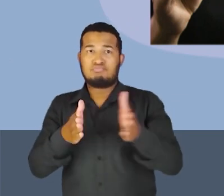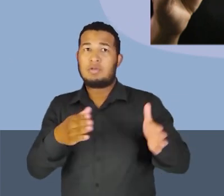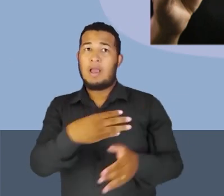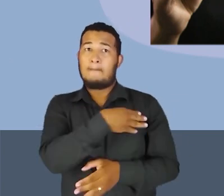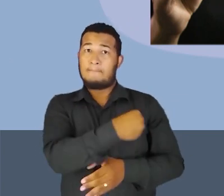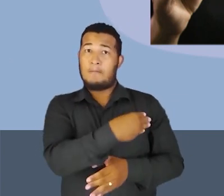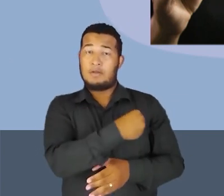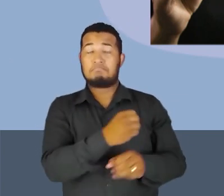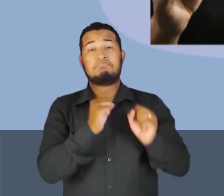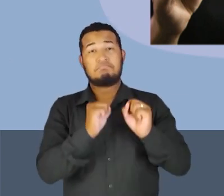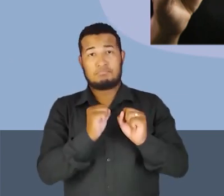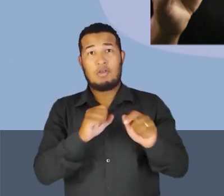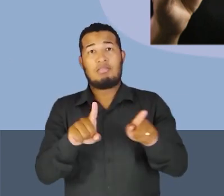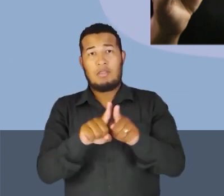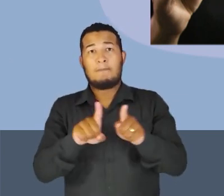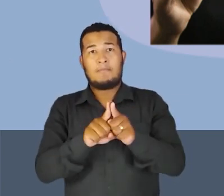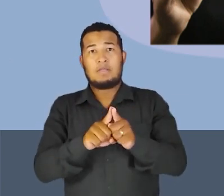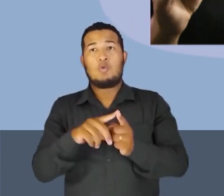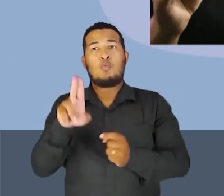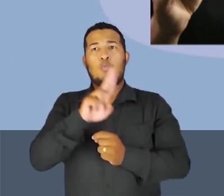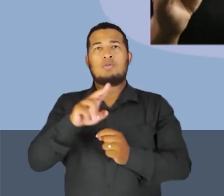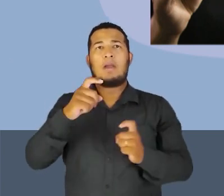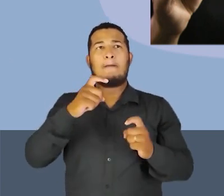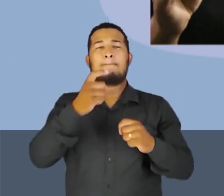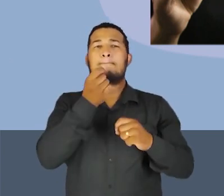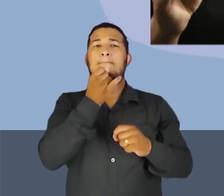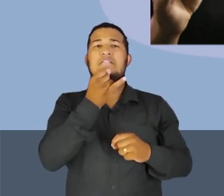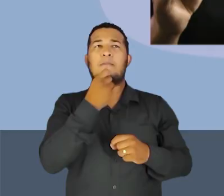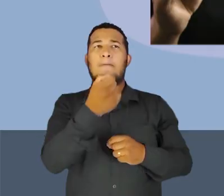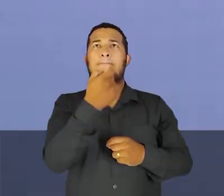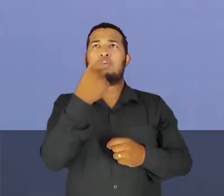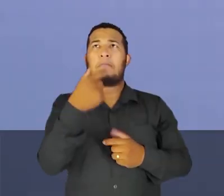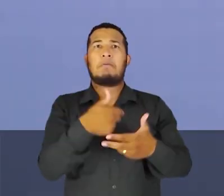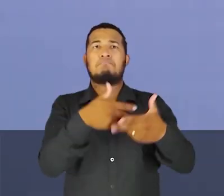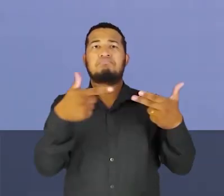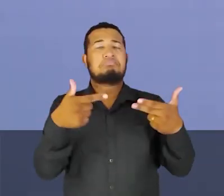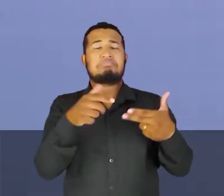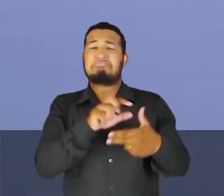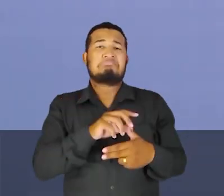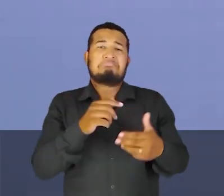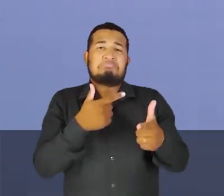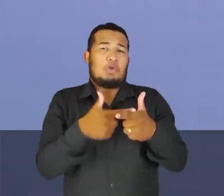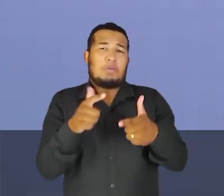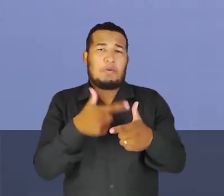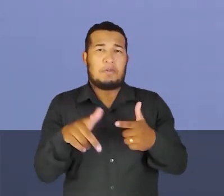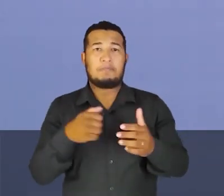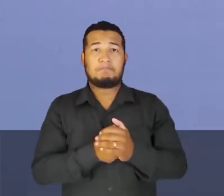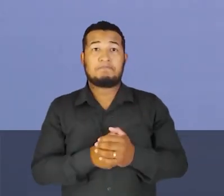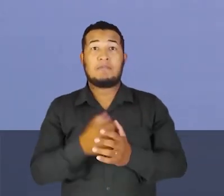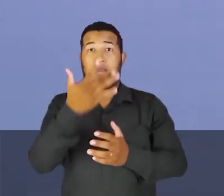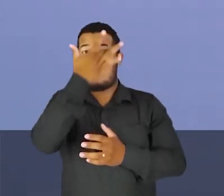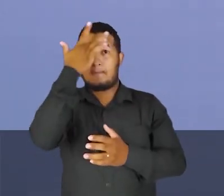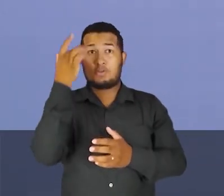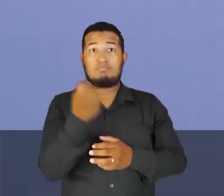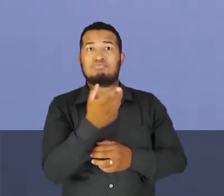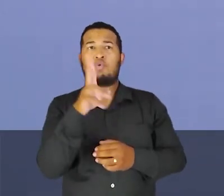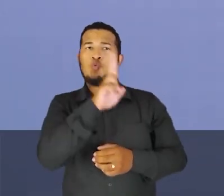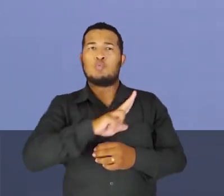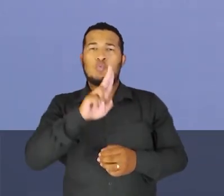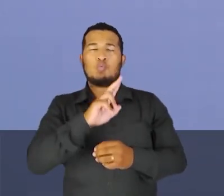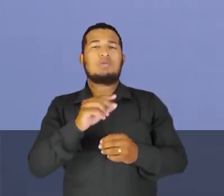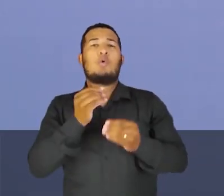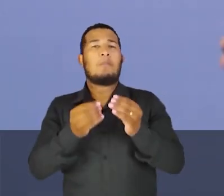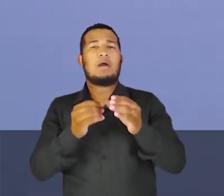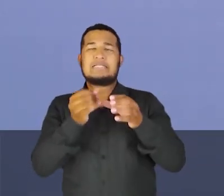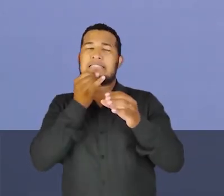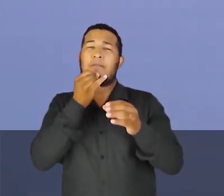amamentação. Não afeta o uso de outros medicamentos. Então, olha para cá. Muitas pessoas utilizam os métodos de barreira para evitar os